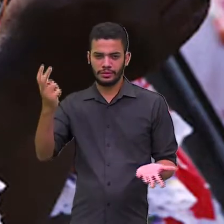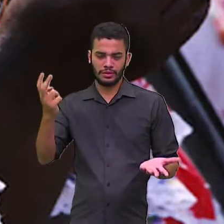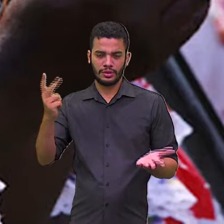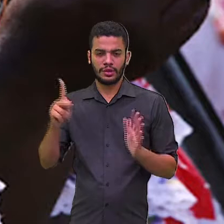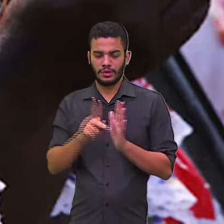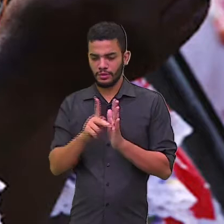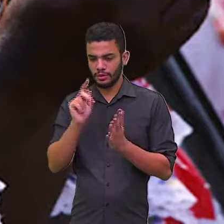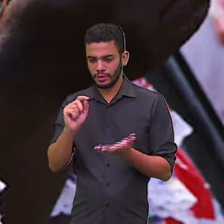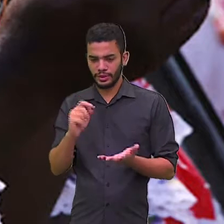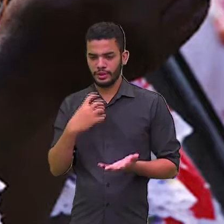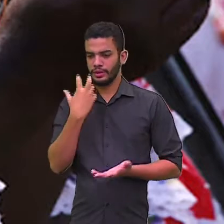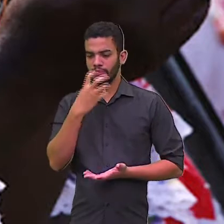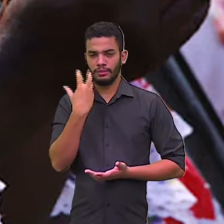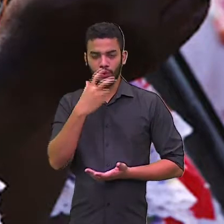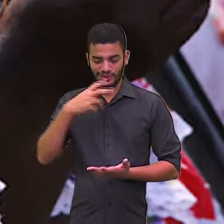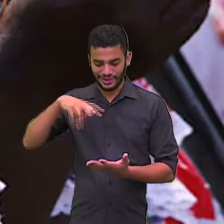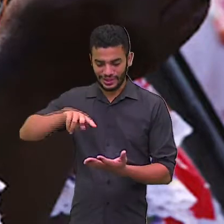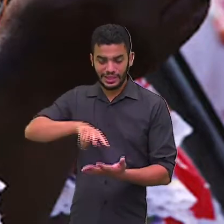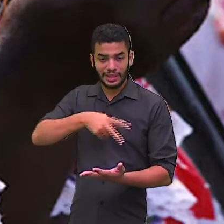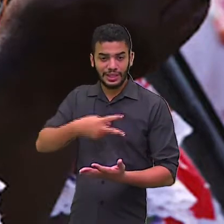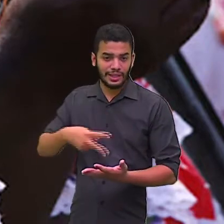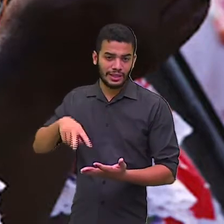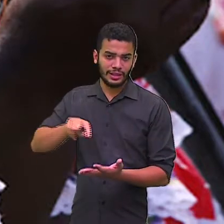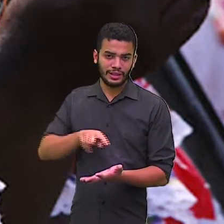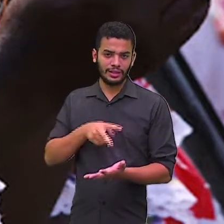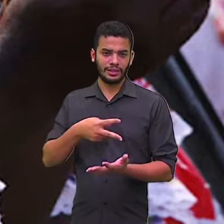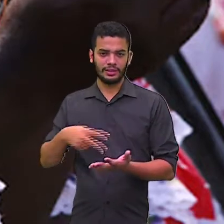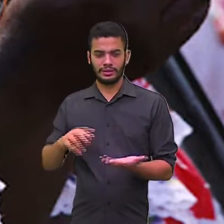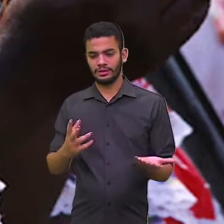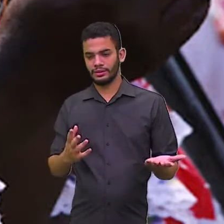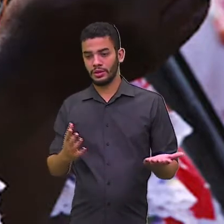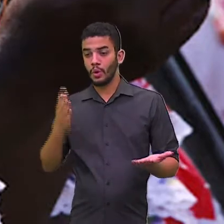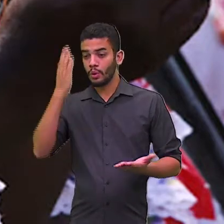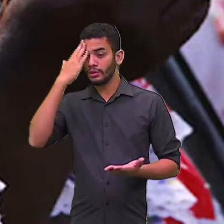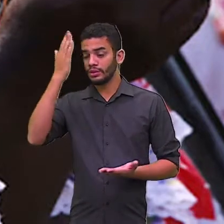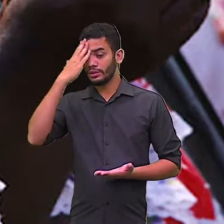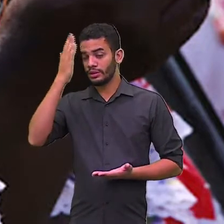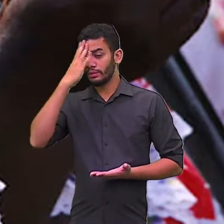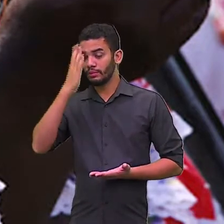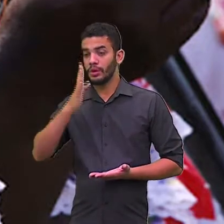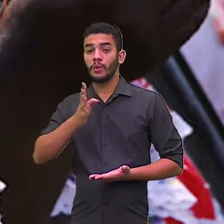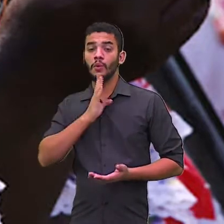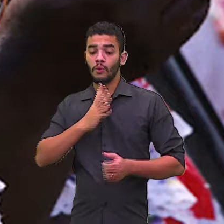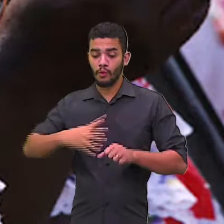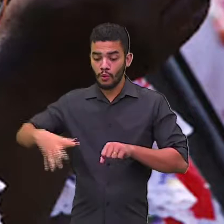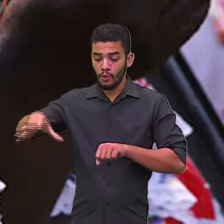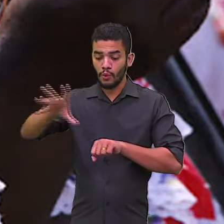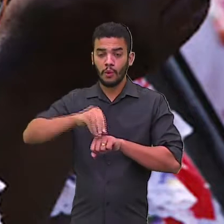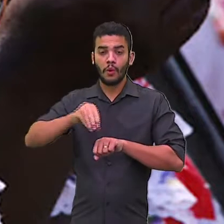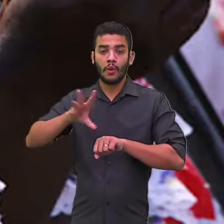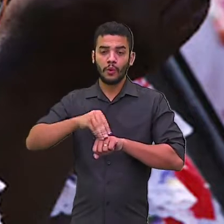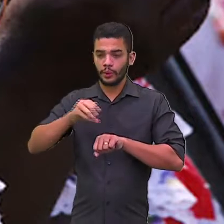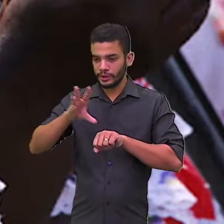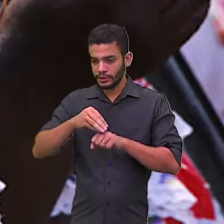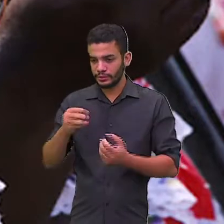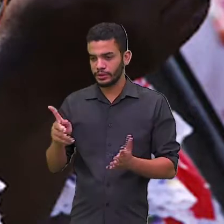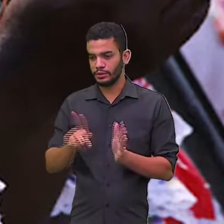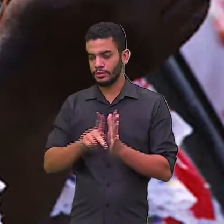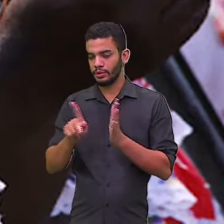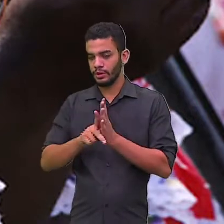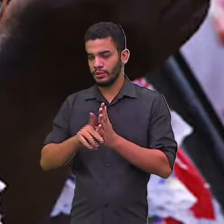as danças, músicas, os saberes populares, os costumes, as